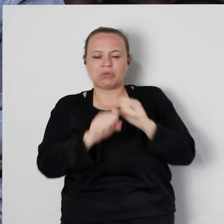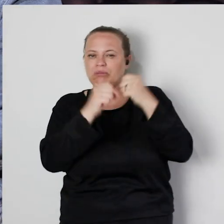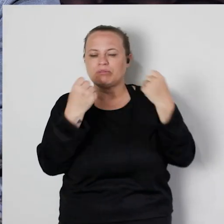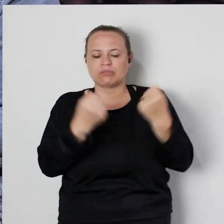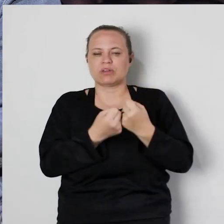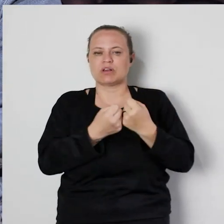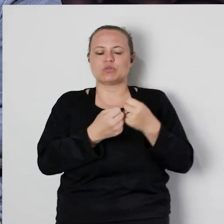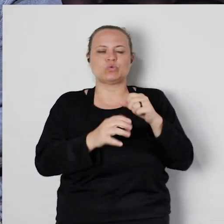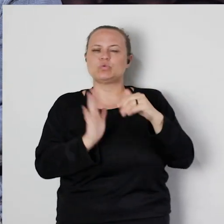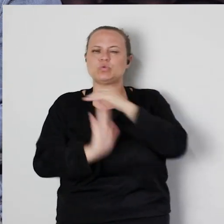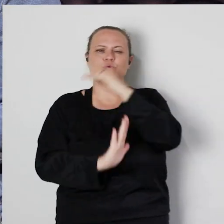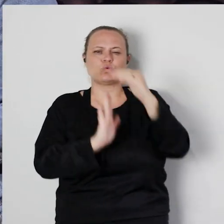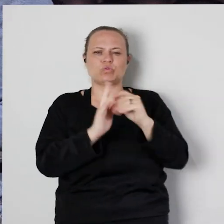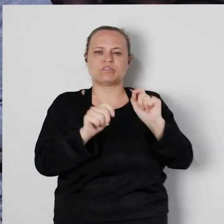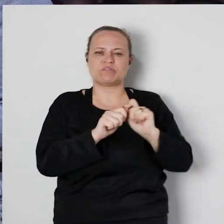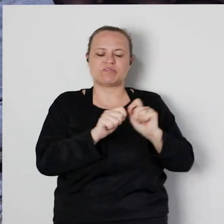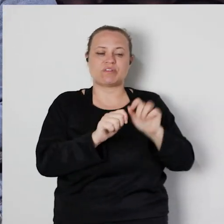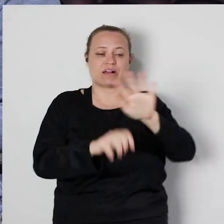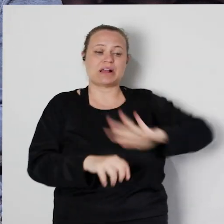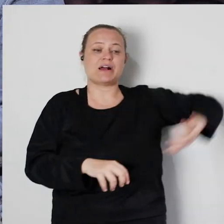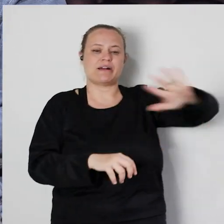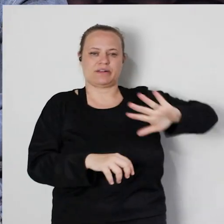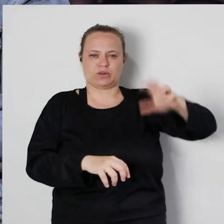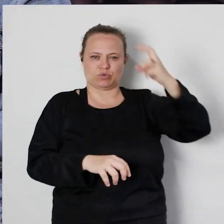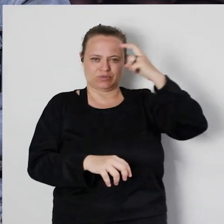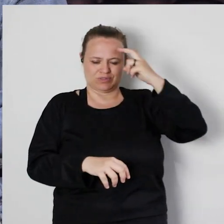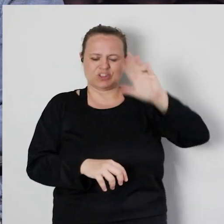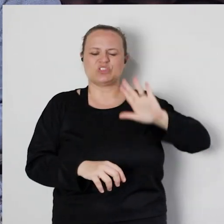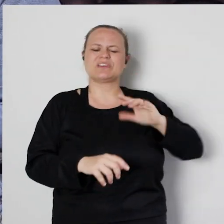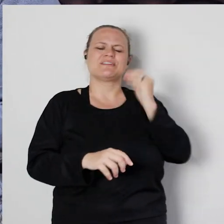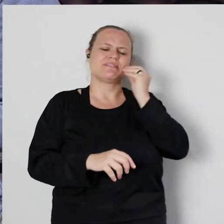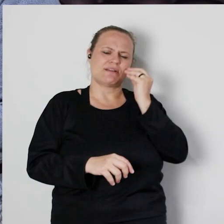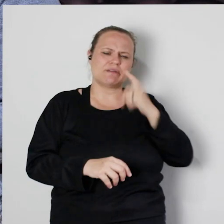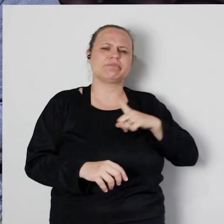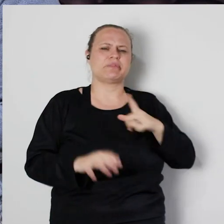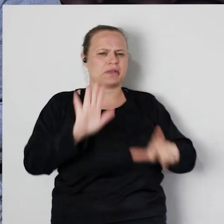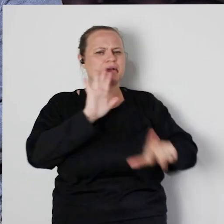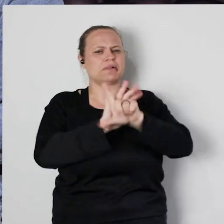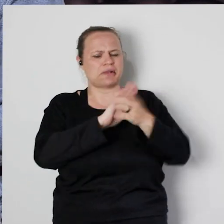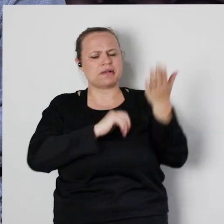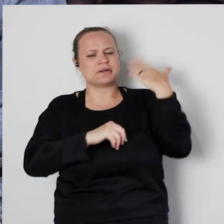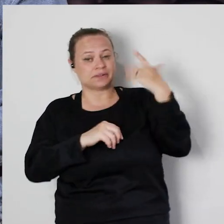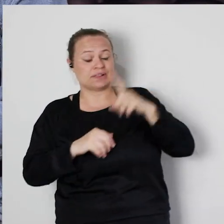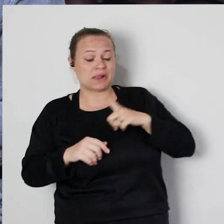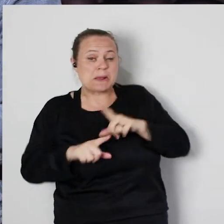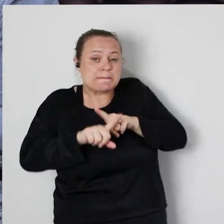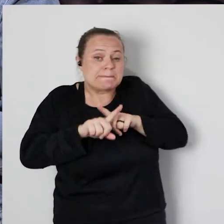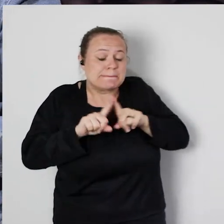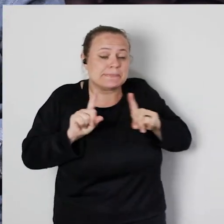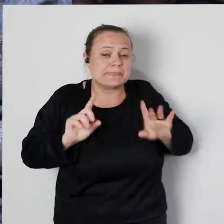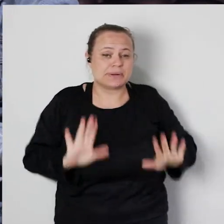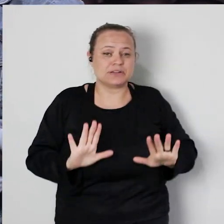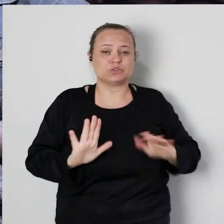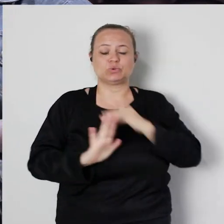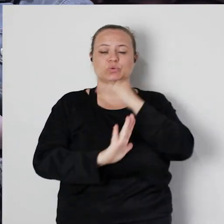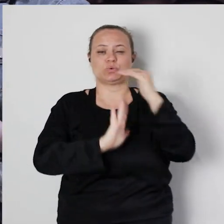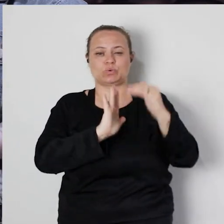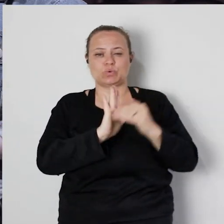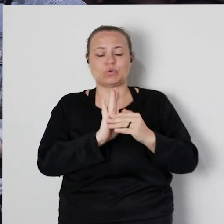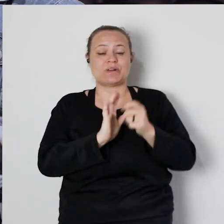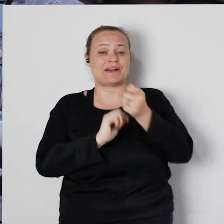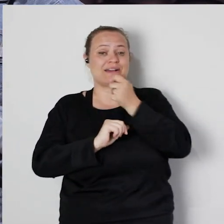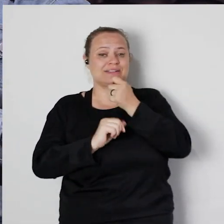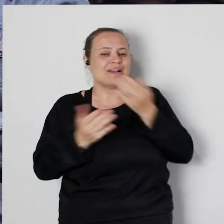sem existir um sistema, sem existir um plano, né? Então, tudo que se fazia em relação à cultura, claro que tivemos várias